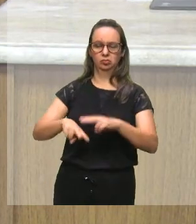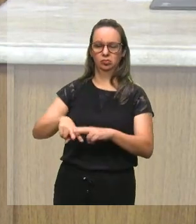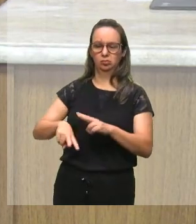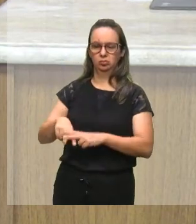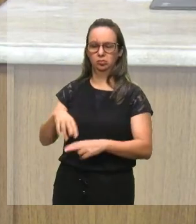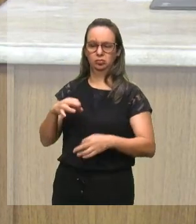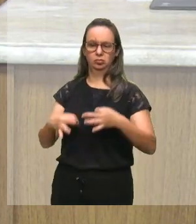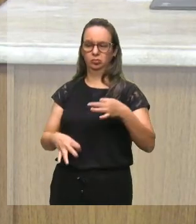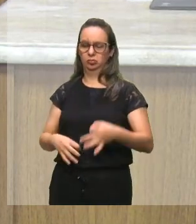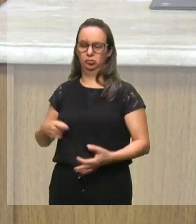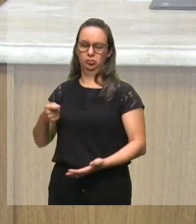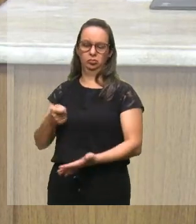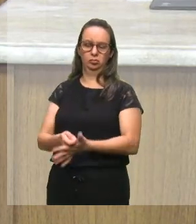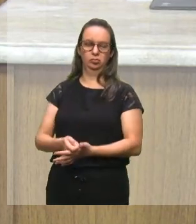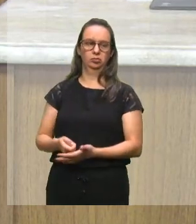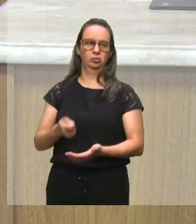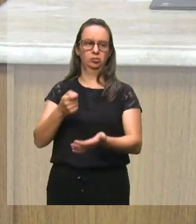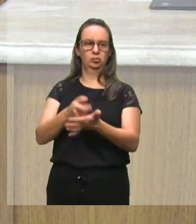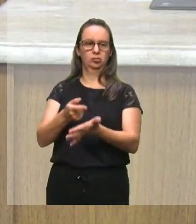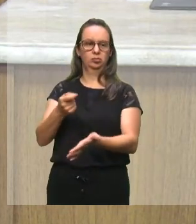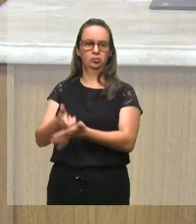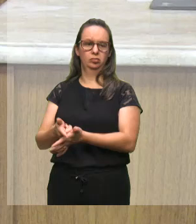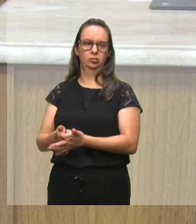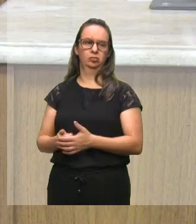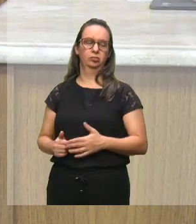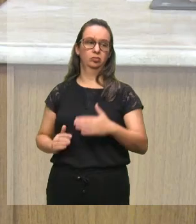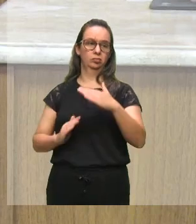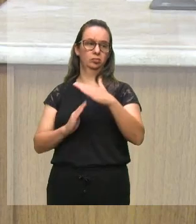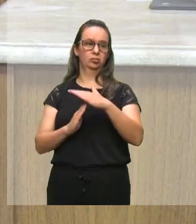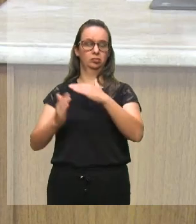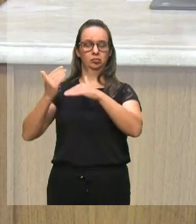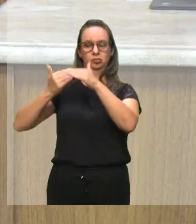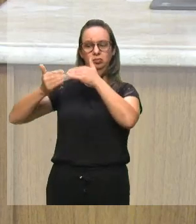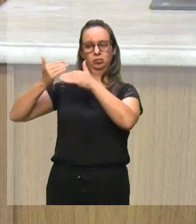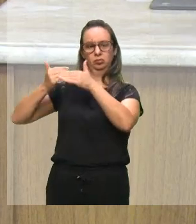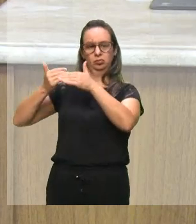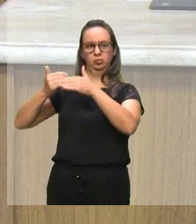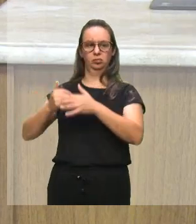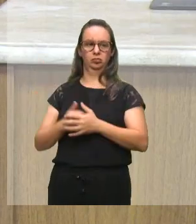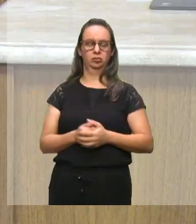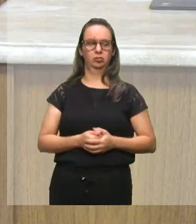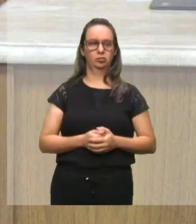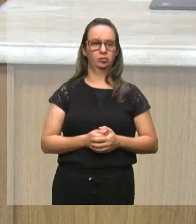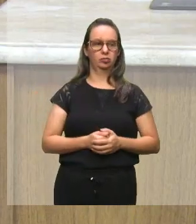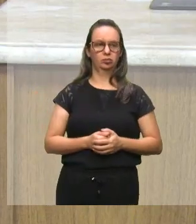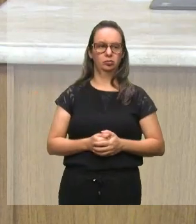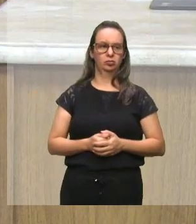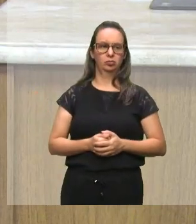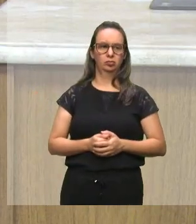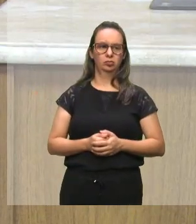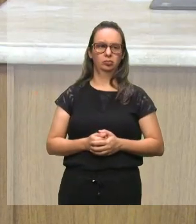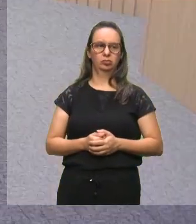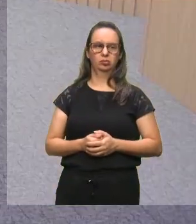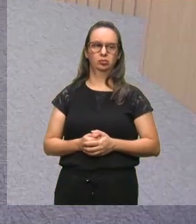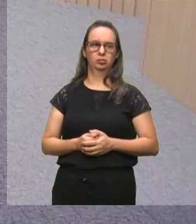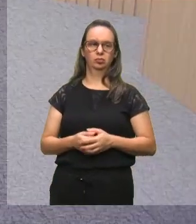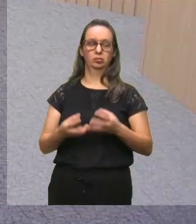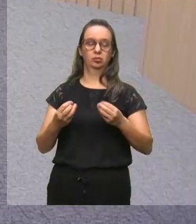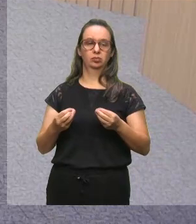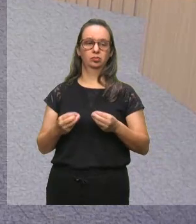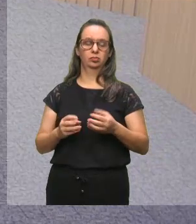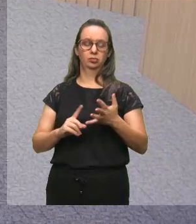alguma obrigação de pagar até o momento aquilo que é retroativo. É, e como que é calculado? Porque existe uma